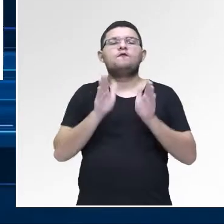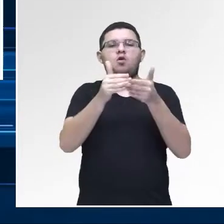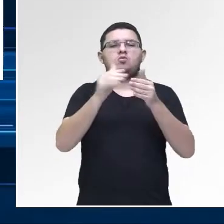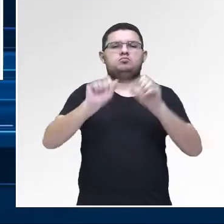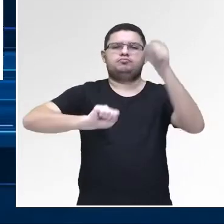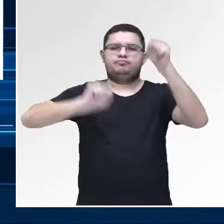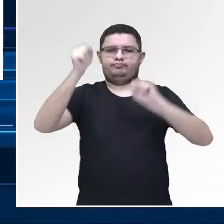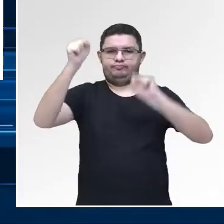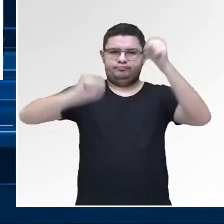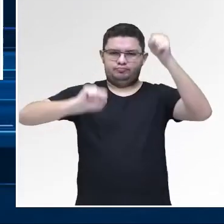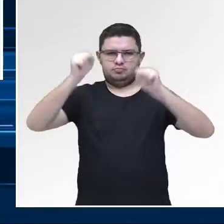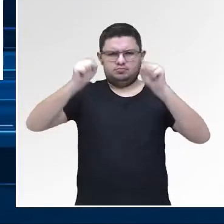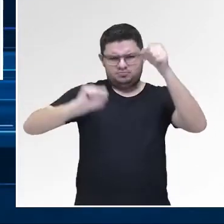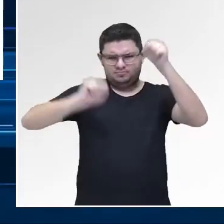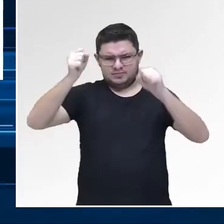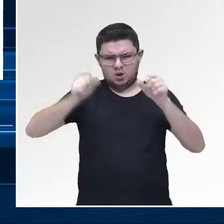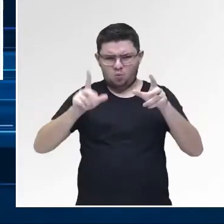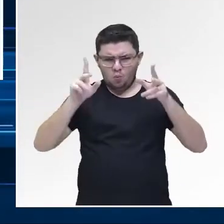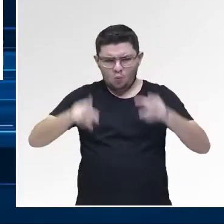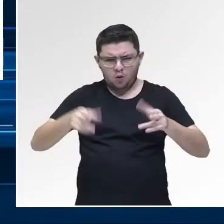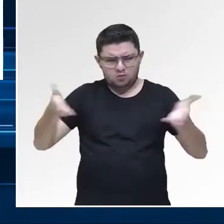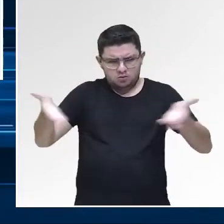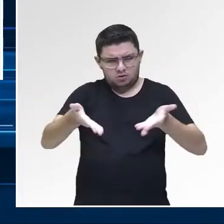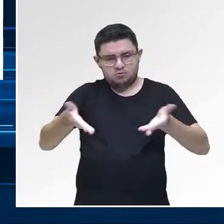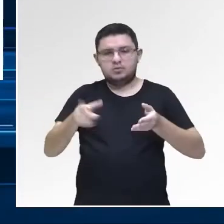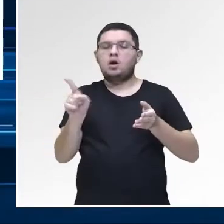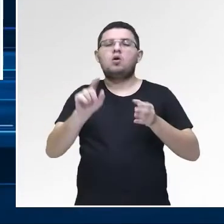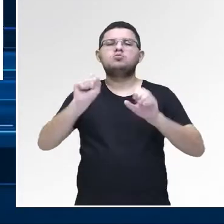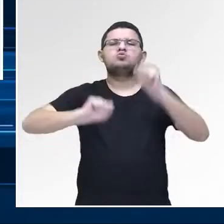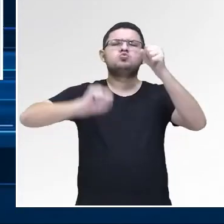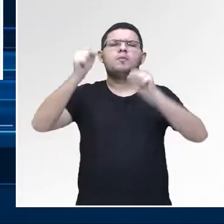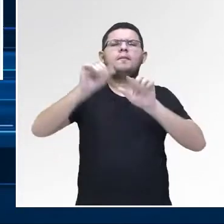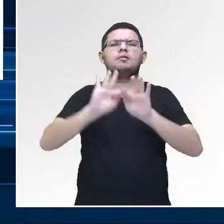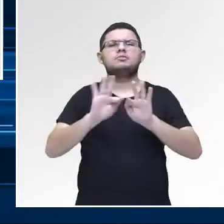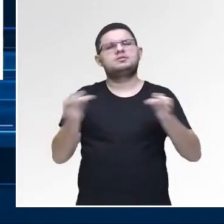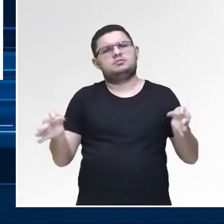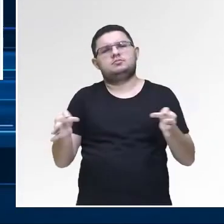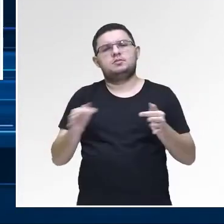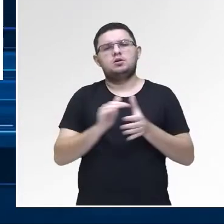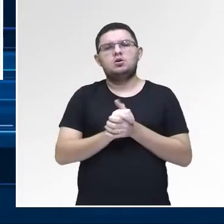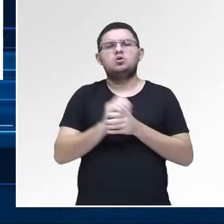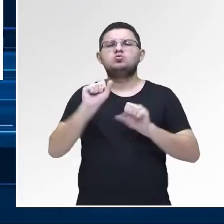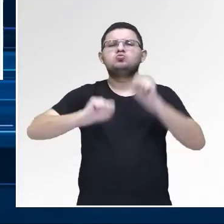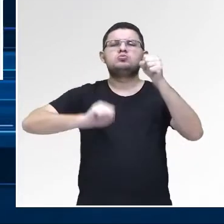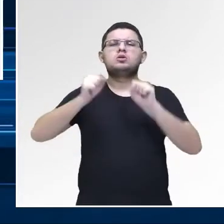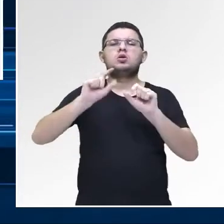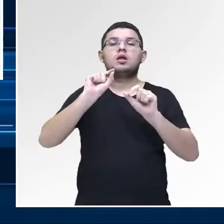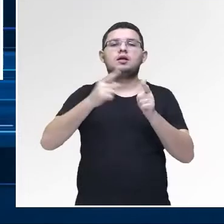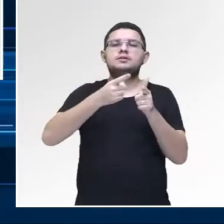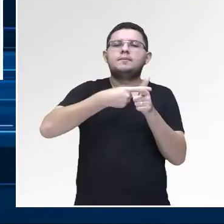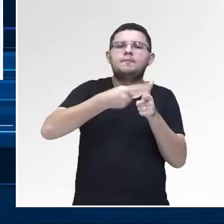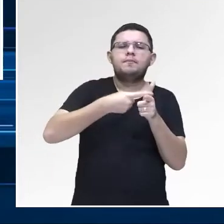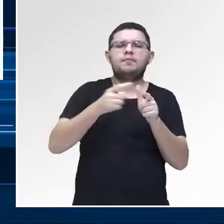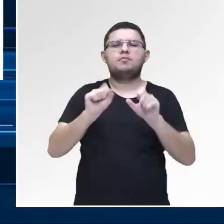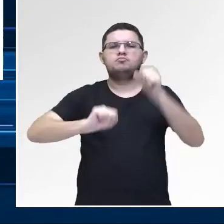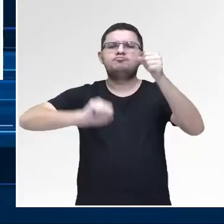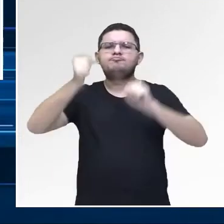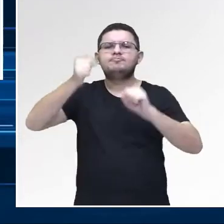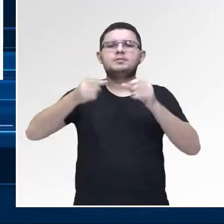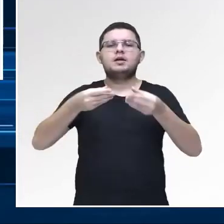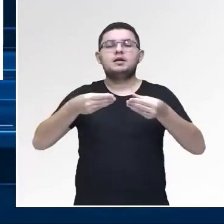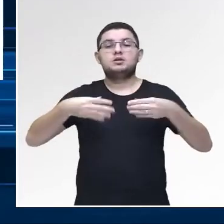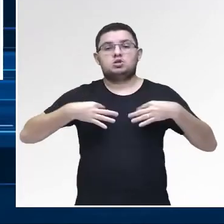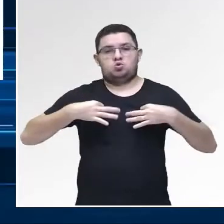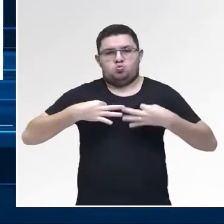hoje, professora? Não, eram as indústrias mais simples, as indústrias de calçado, as indústrias de tecido,